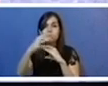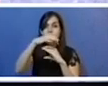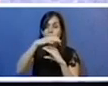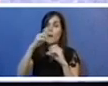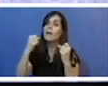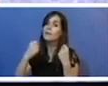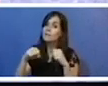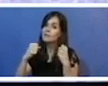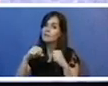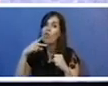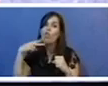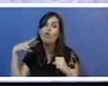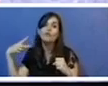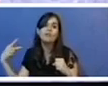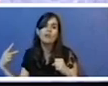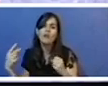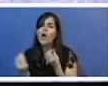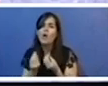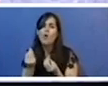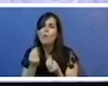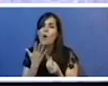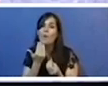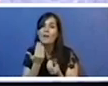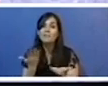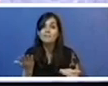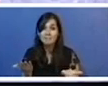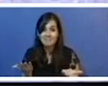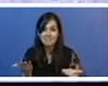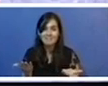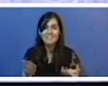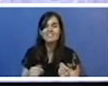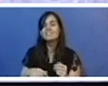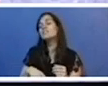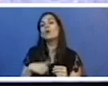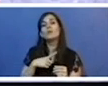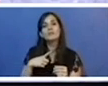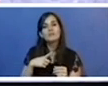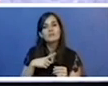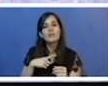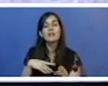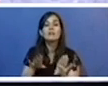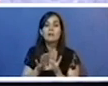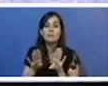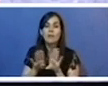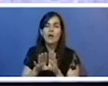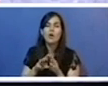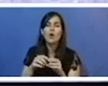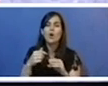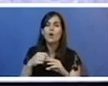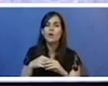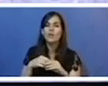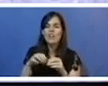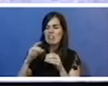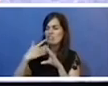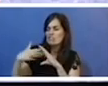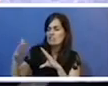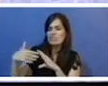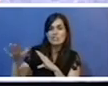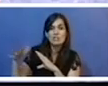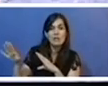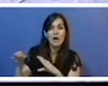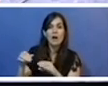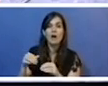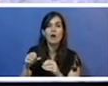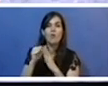precisa ter nutrientes. E precisa ter também um lugar para que essas suas excretas, as fezes e a urina, seja eliminada. Como